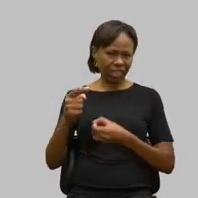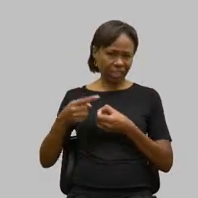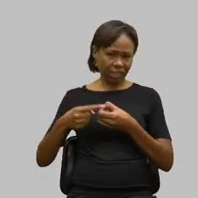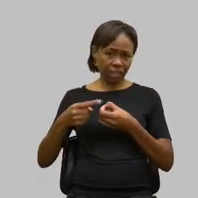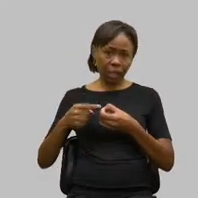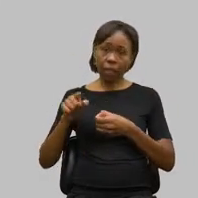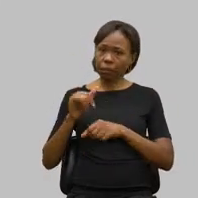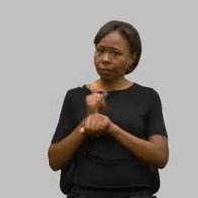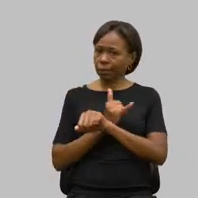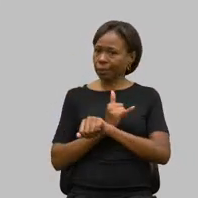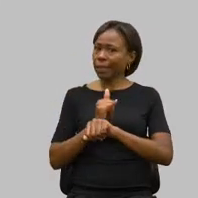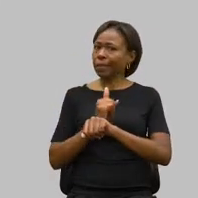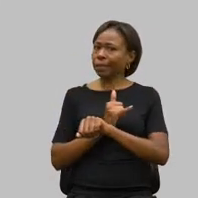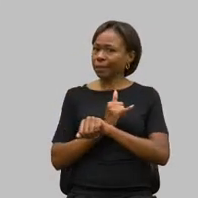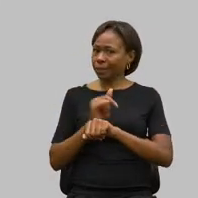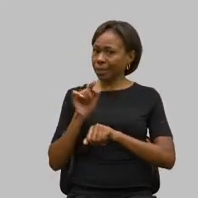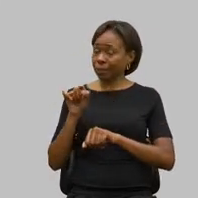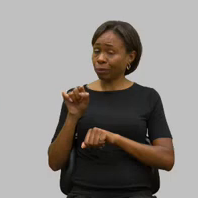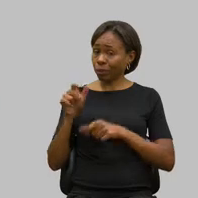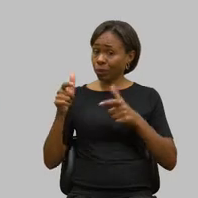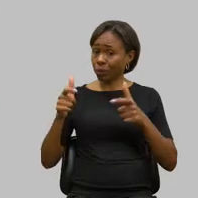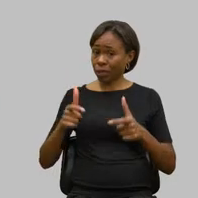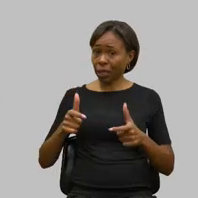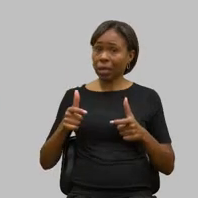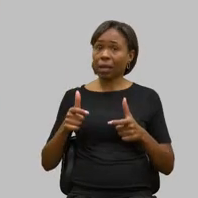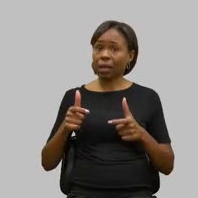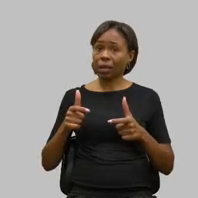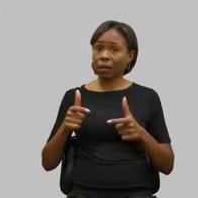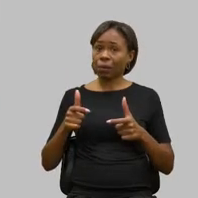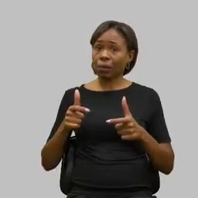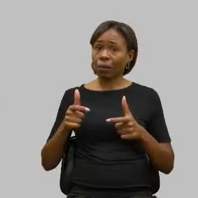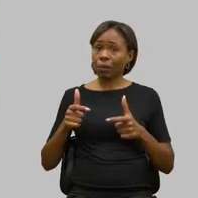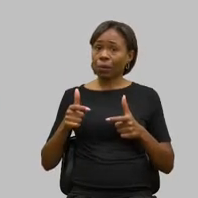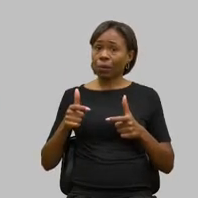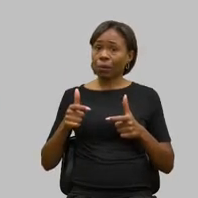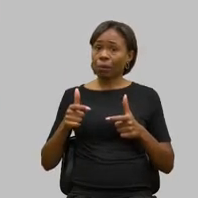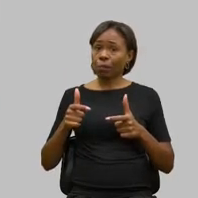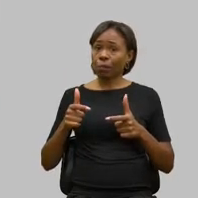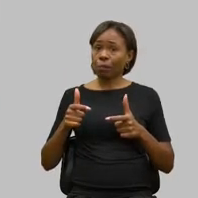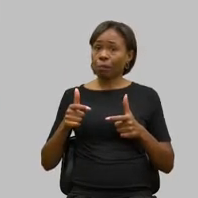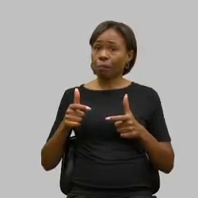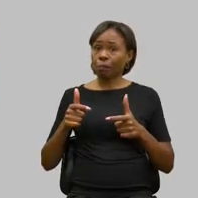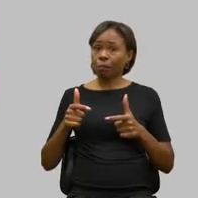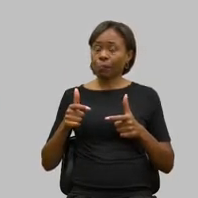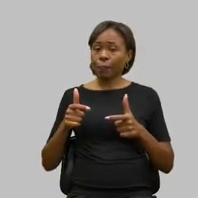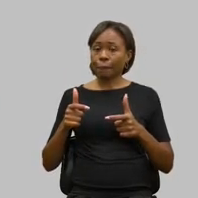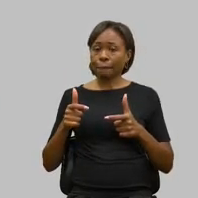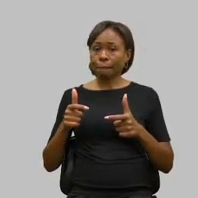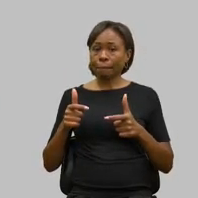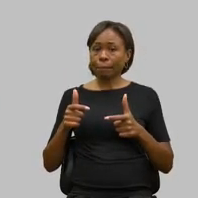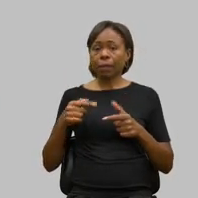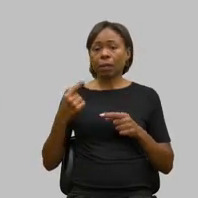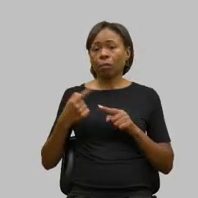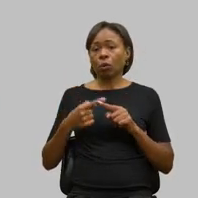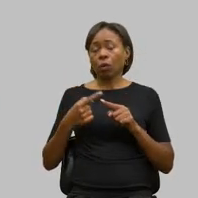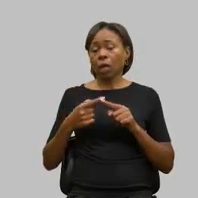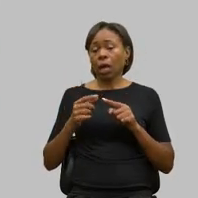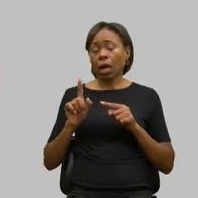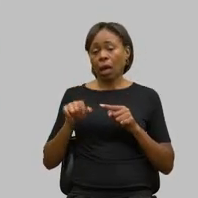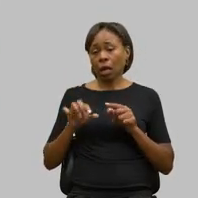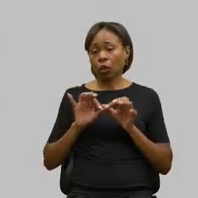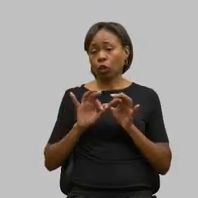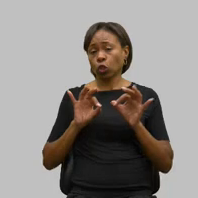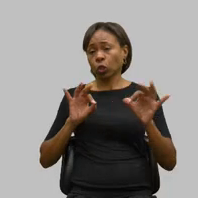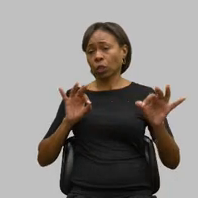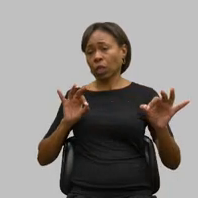para a gente, por ser polo ali da micro e ser um pouco distante